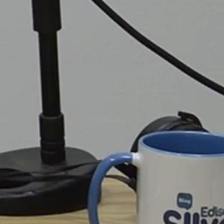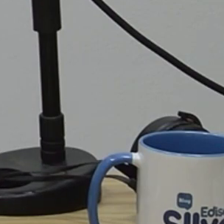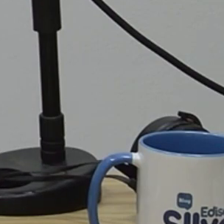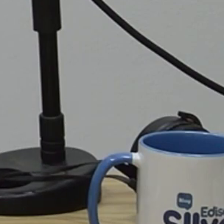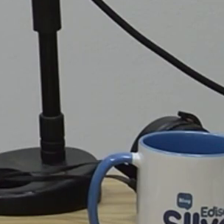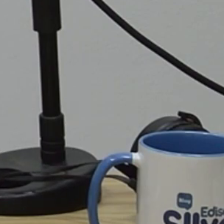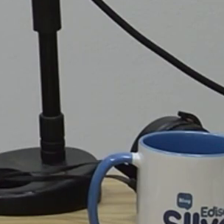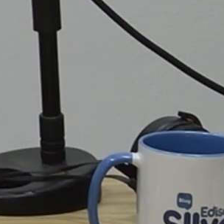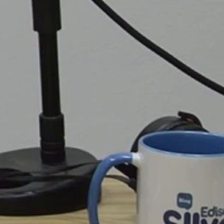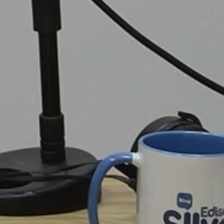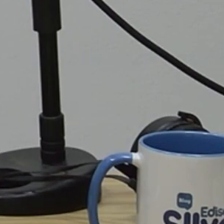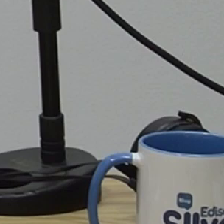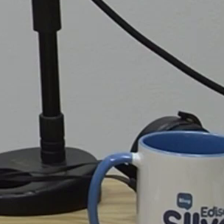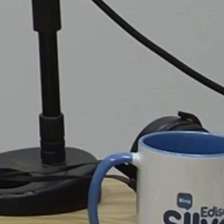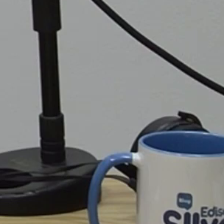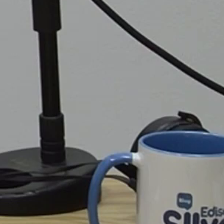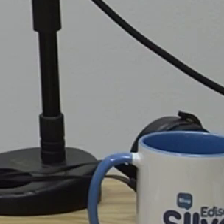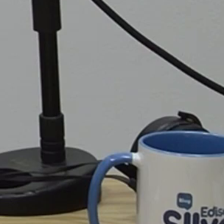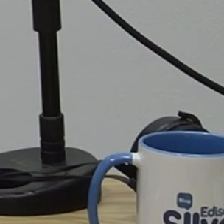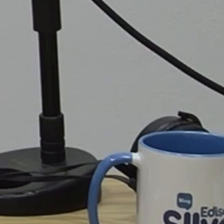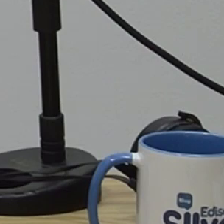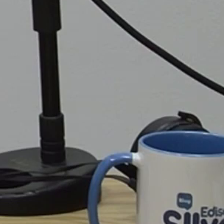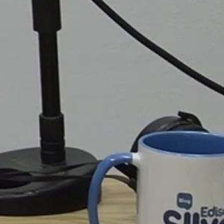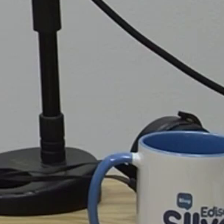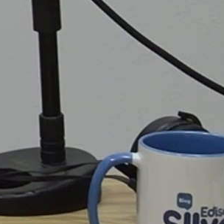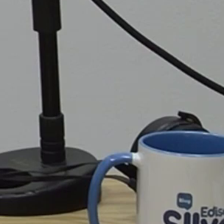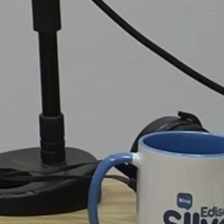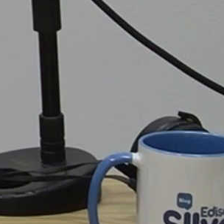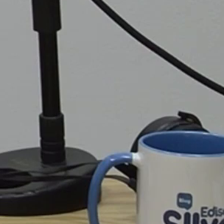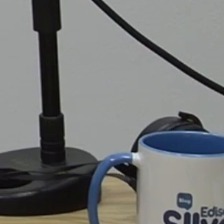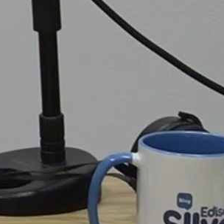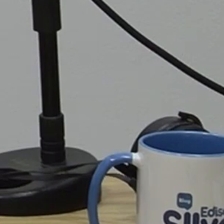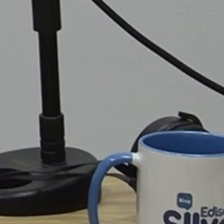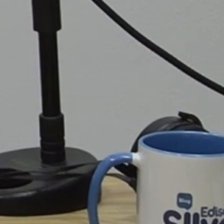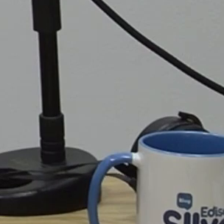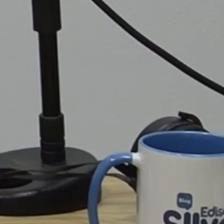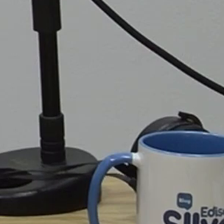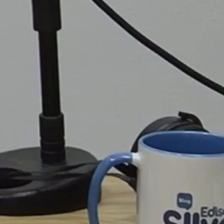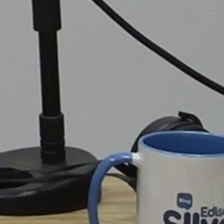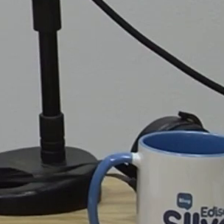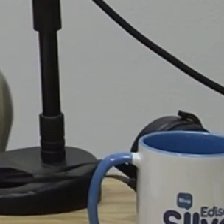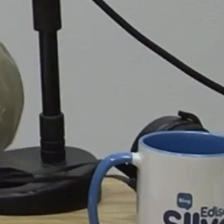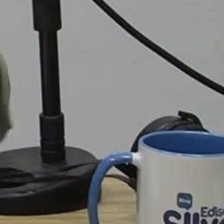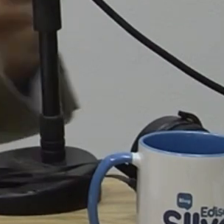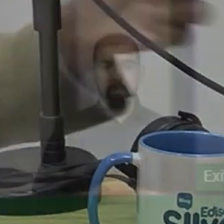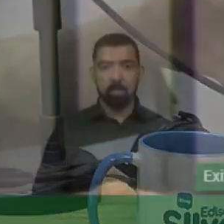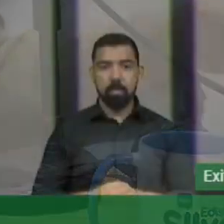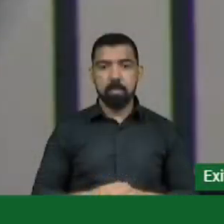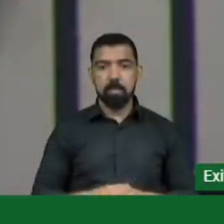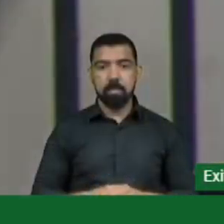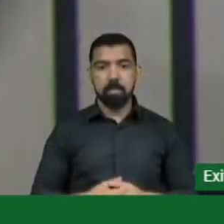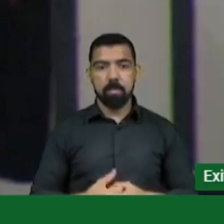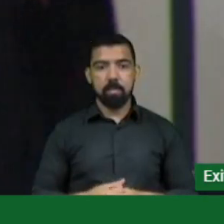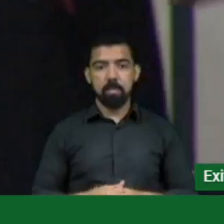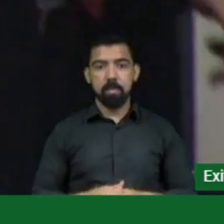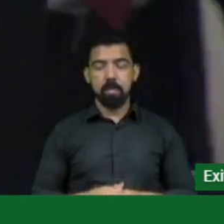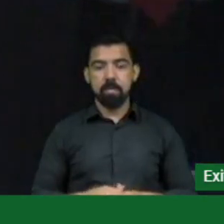e cria, pelo menos, 15 novas secretarias do Estado. Vamos ouvi-lo.